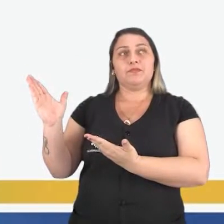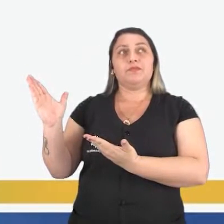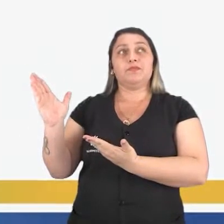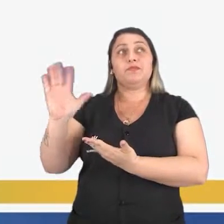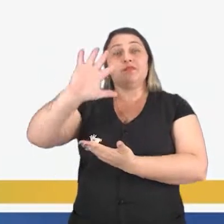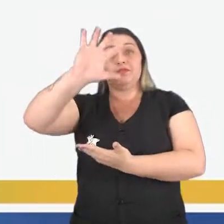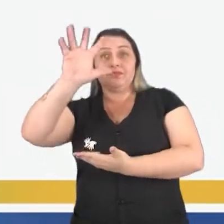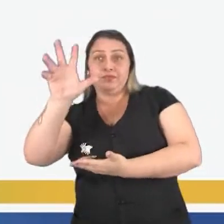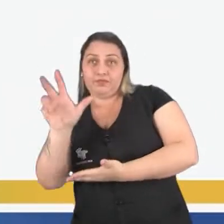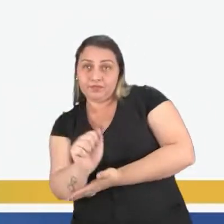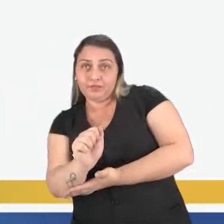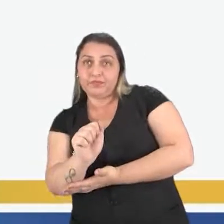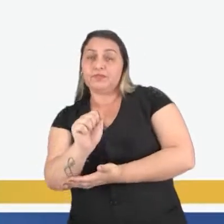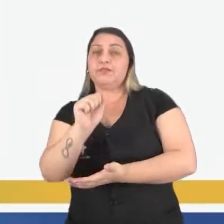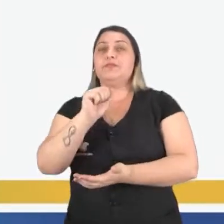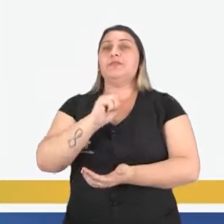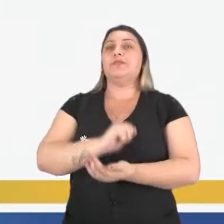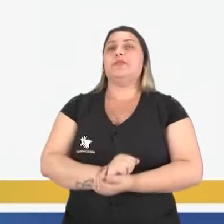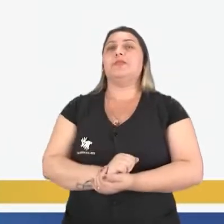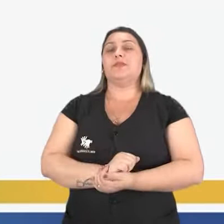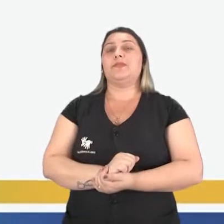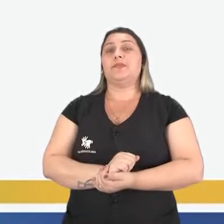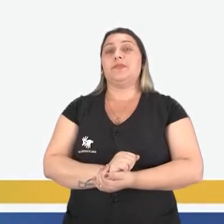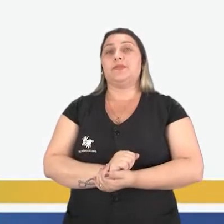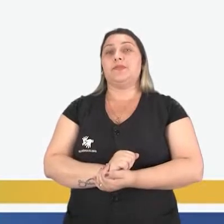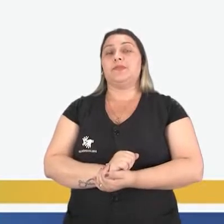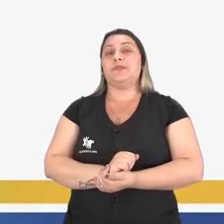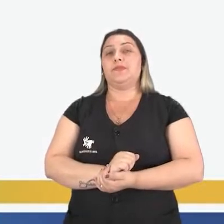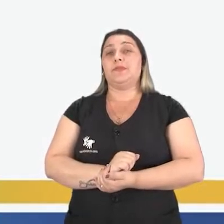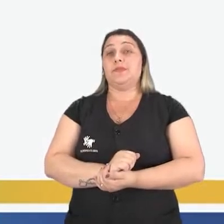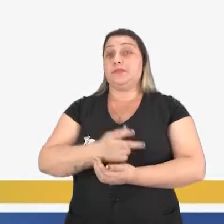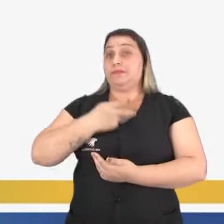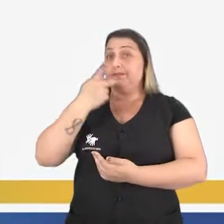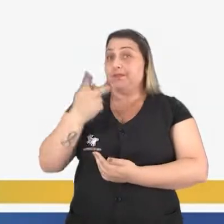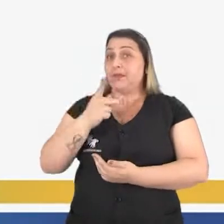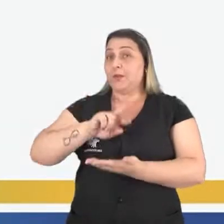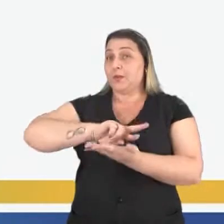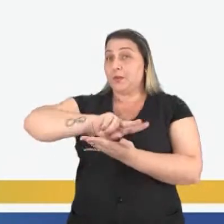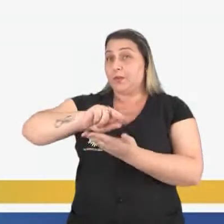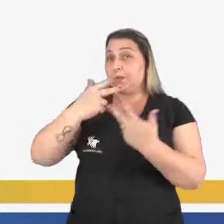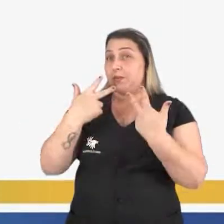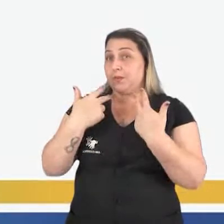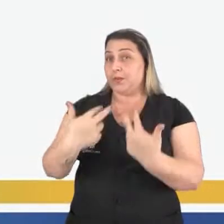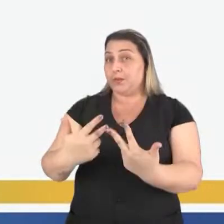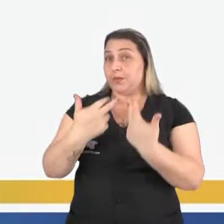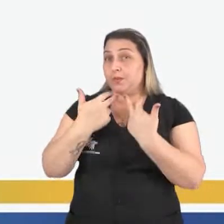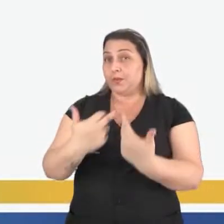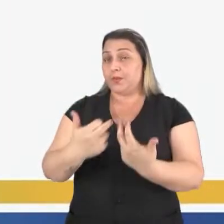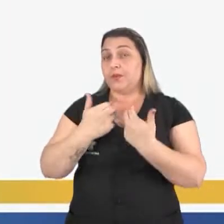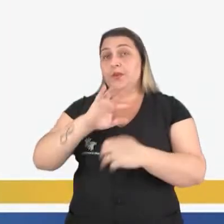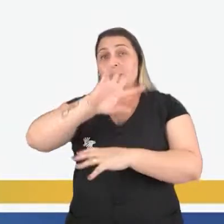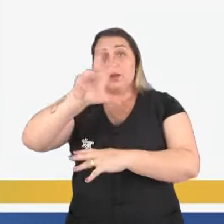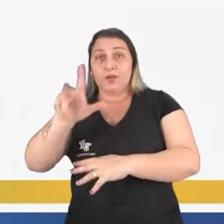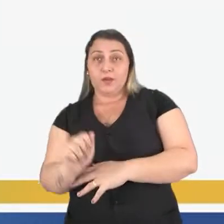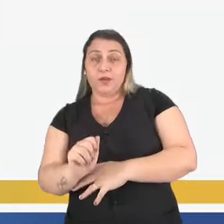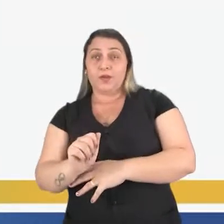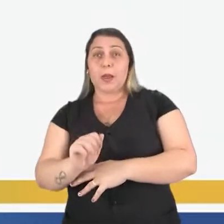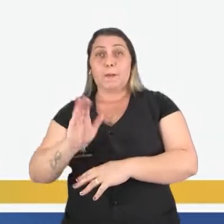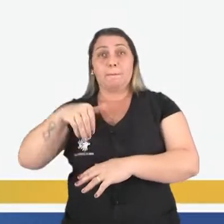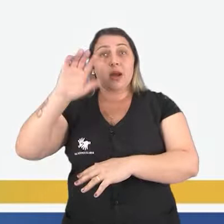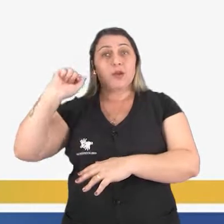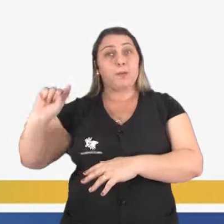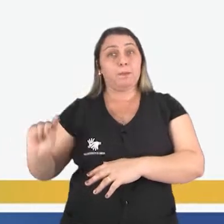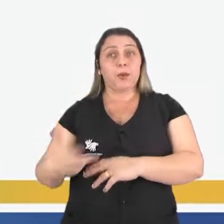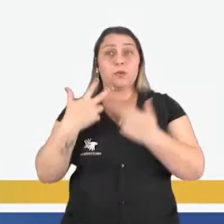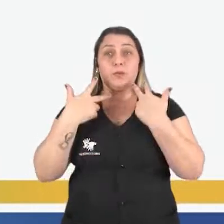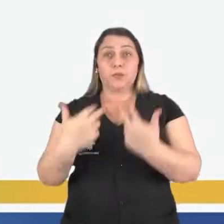A África, nela são falados vários idiomas. Então, na África são faladas mais de